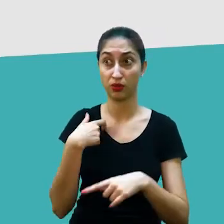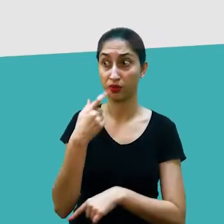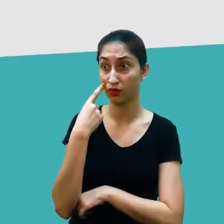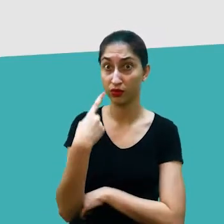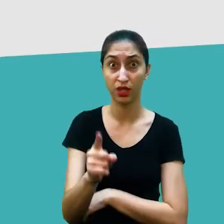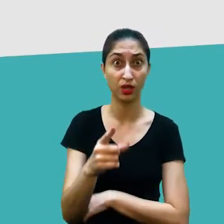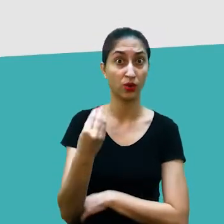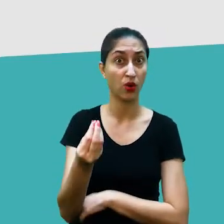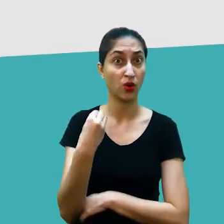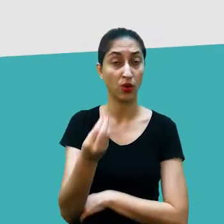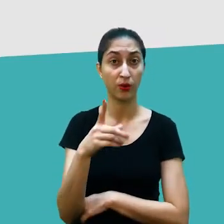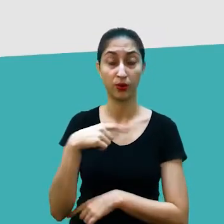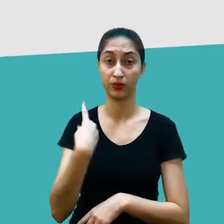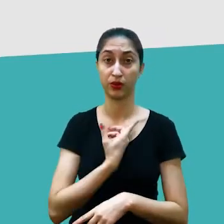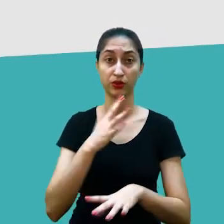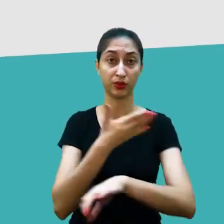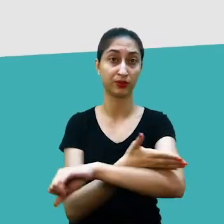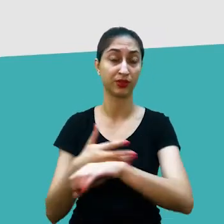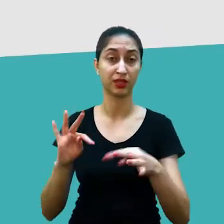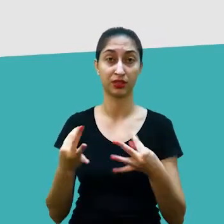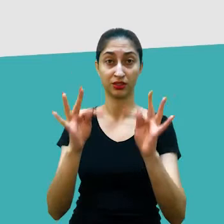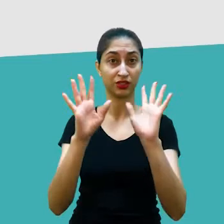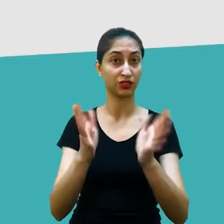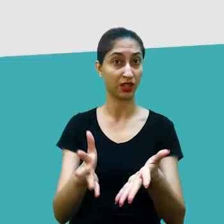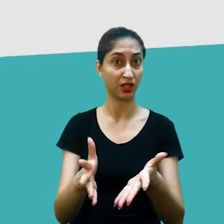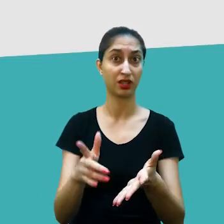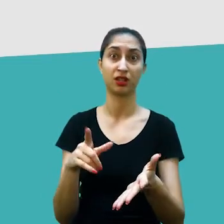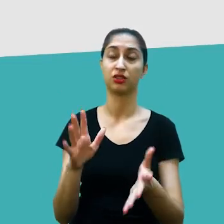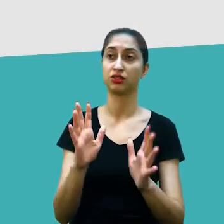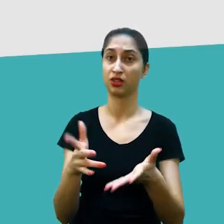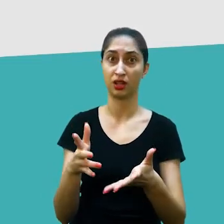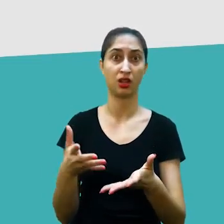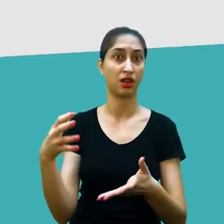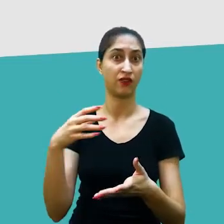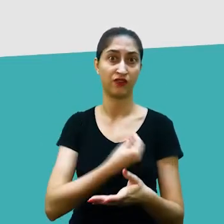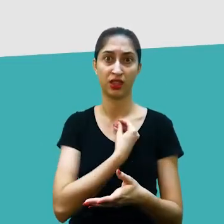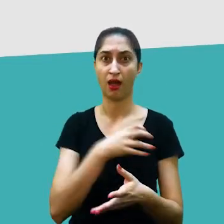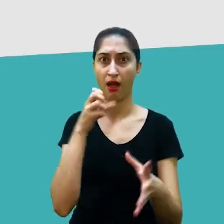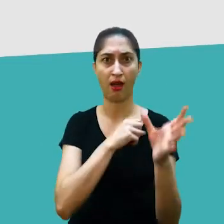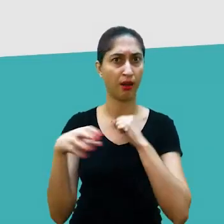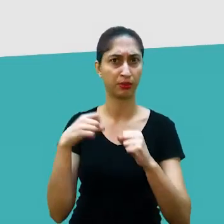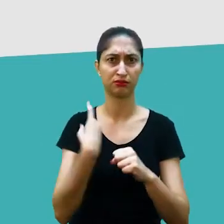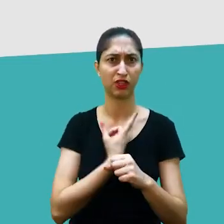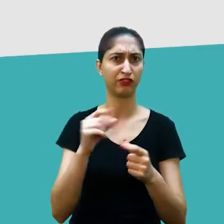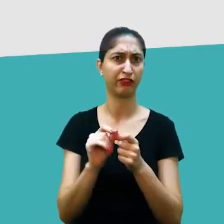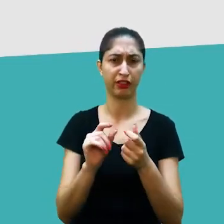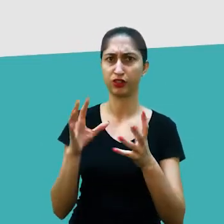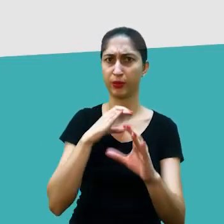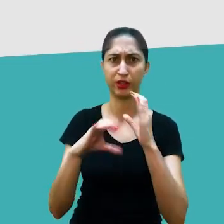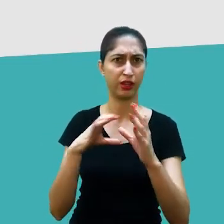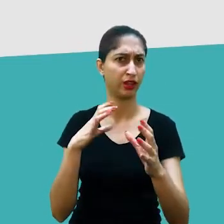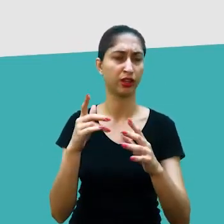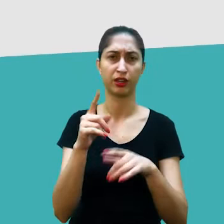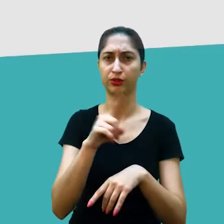nós estamos acostumados com tecnologia, nós estamos acostumados com essa vida super rápida que a gente faz tudo, que a gente se comunica hoje